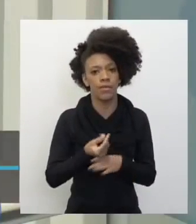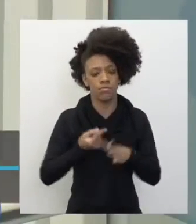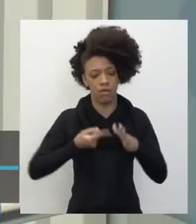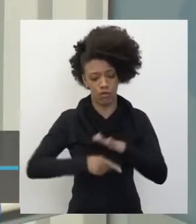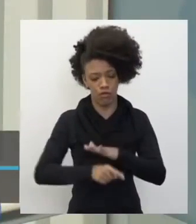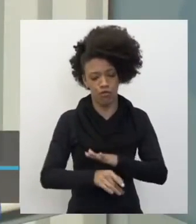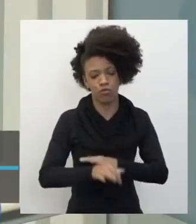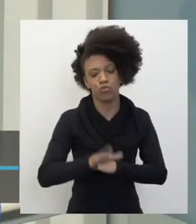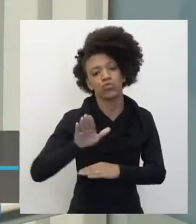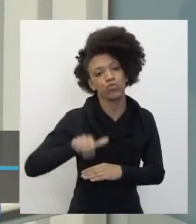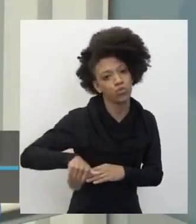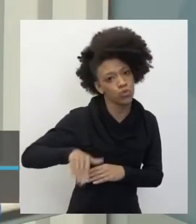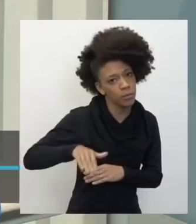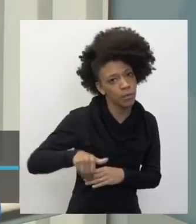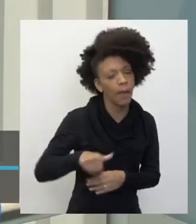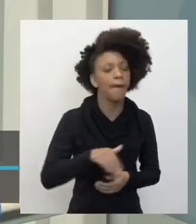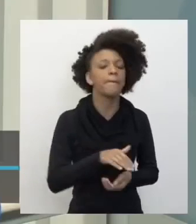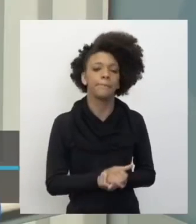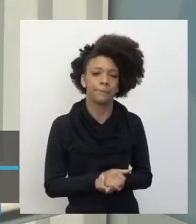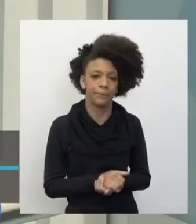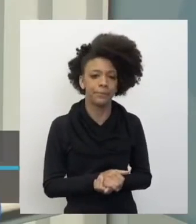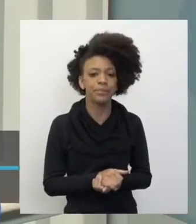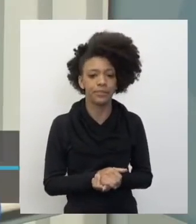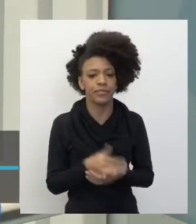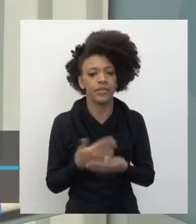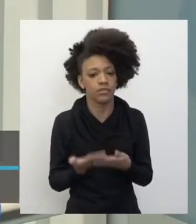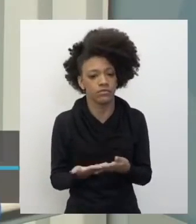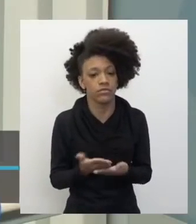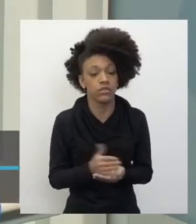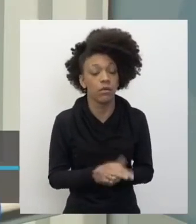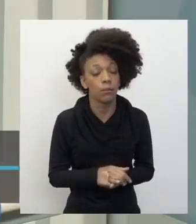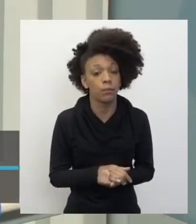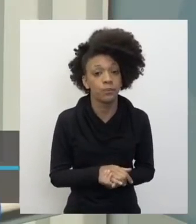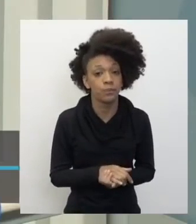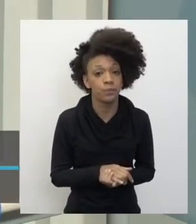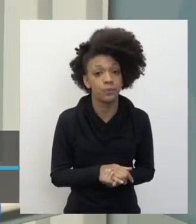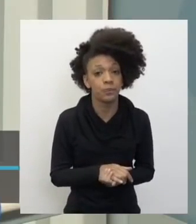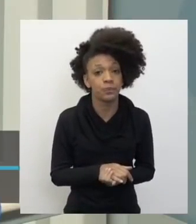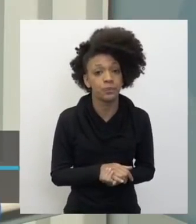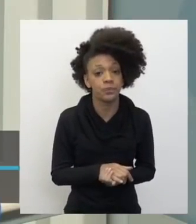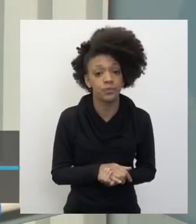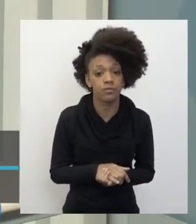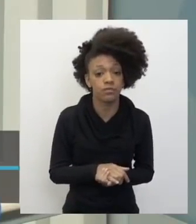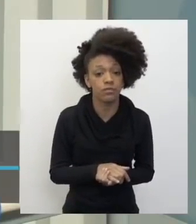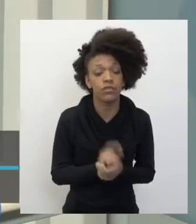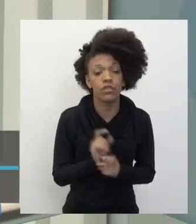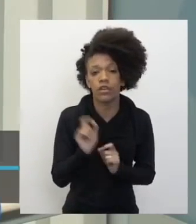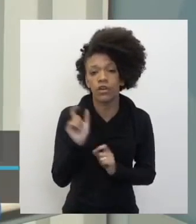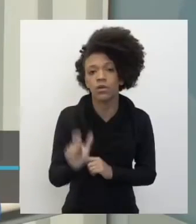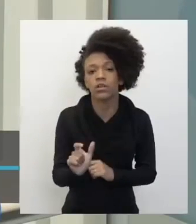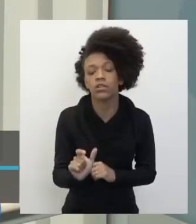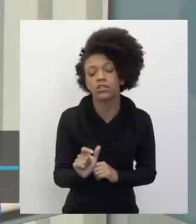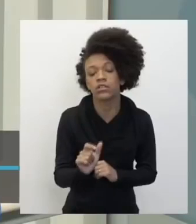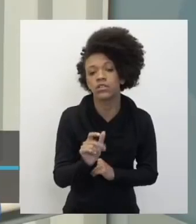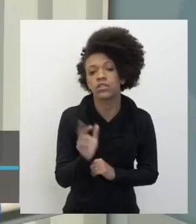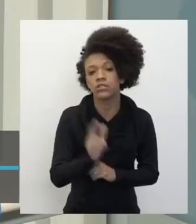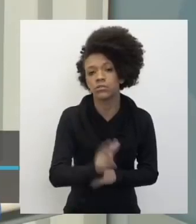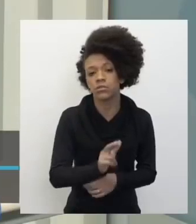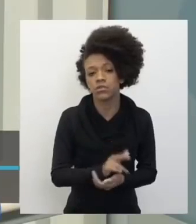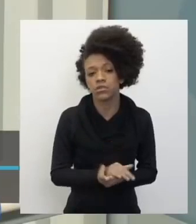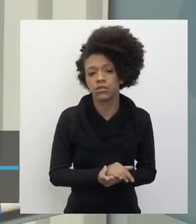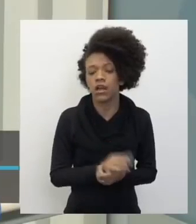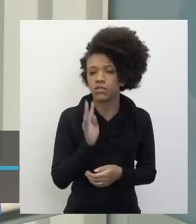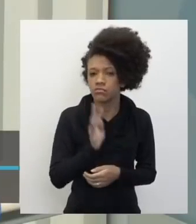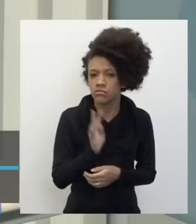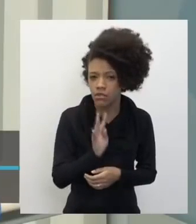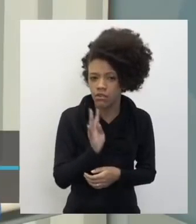o fundo isso. do rio, coisa assim, né? Eles estão colocando nesse... Olha, alguém colocou aqui, eu achei